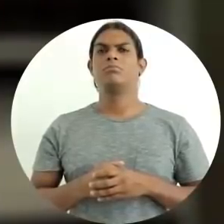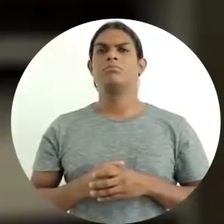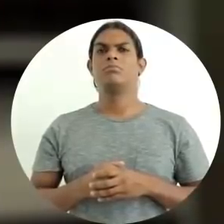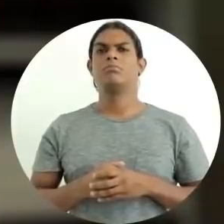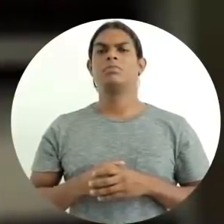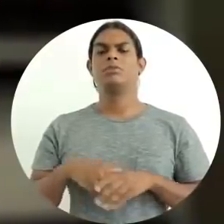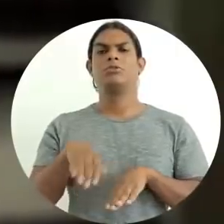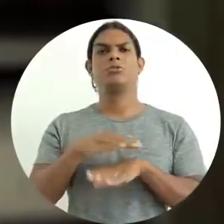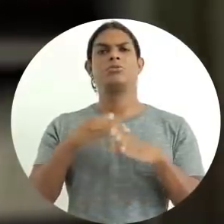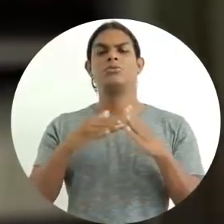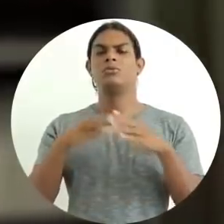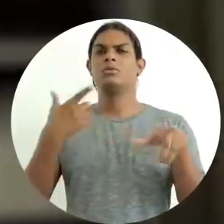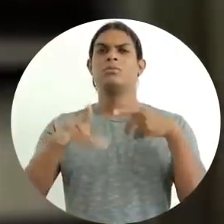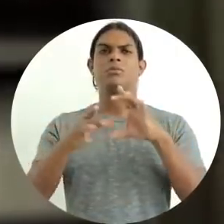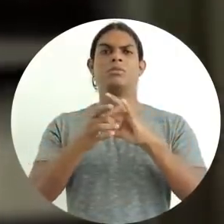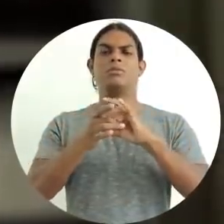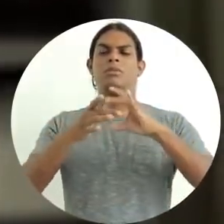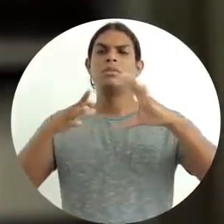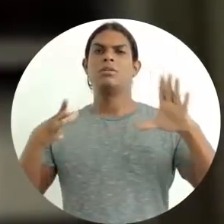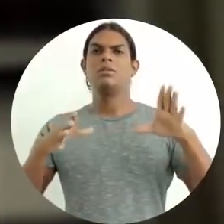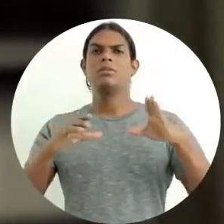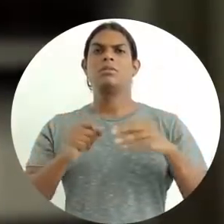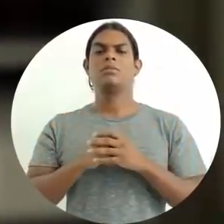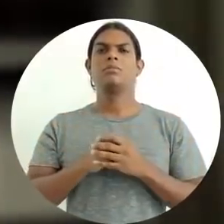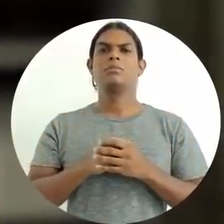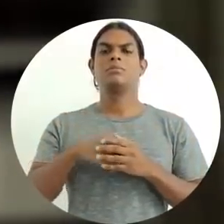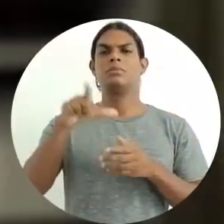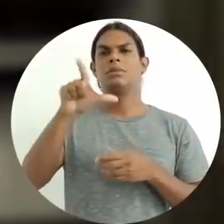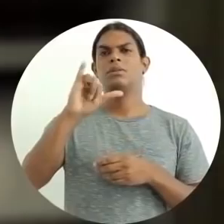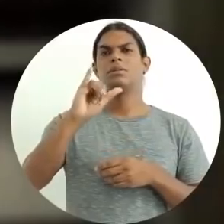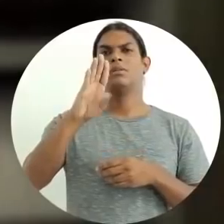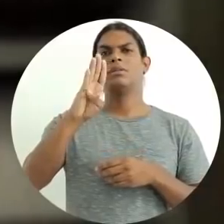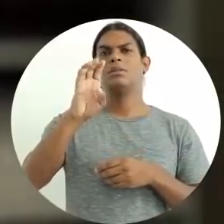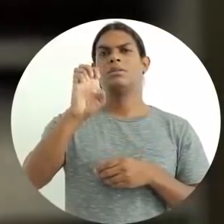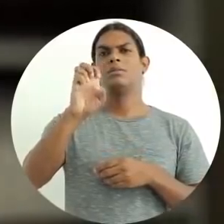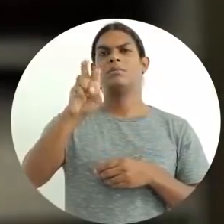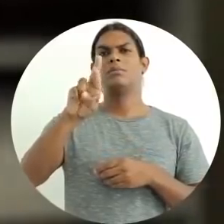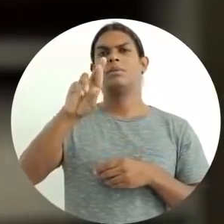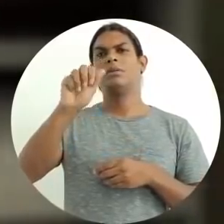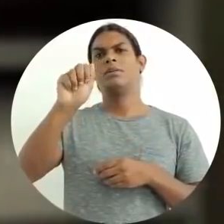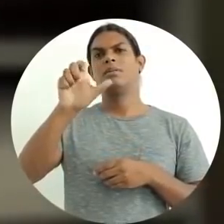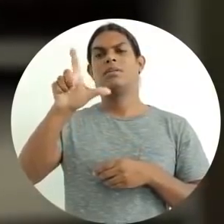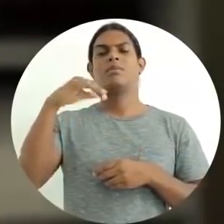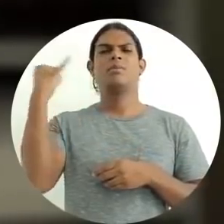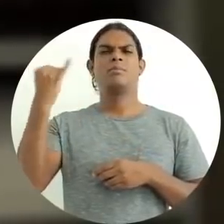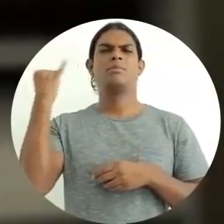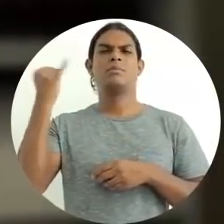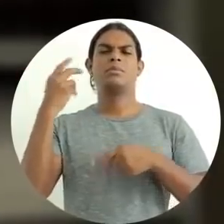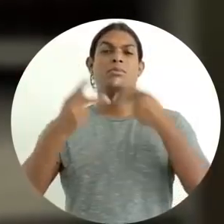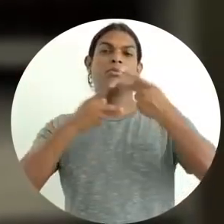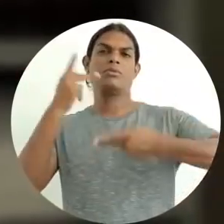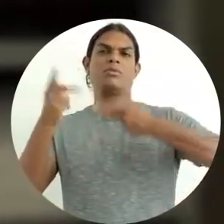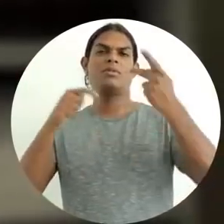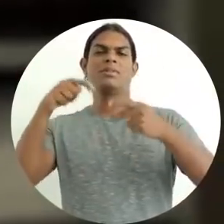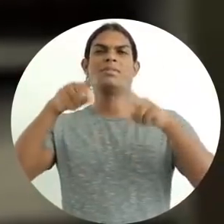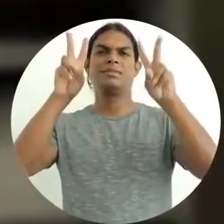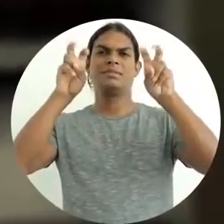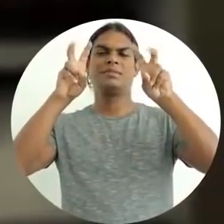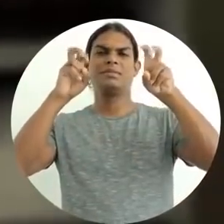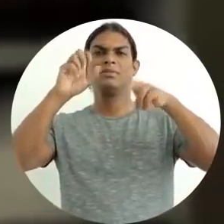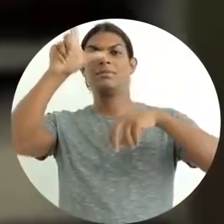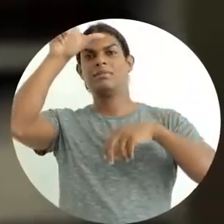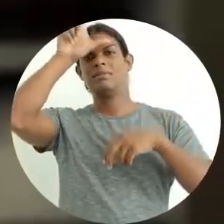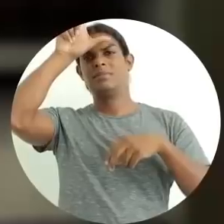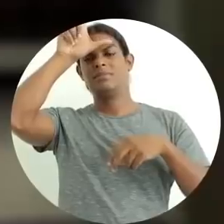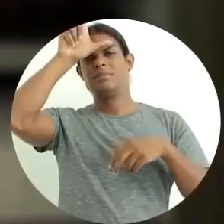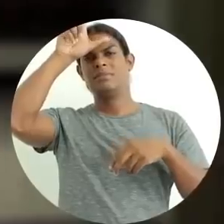livres, como o próprio nome já diz, liberal. É bem interessante quando nós falamos sobre todos esses